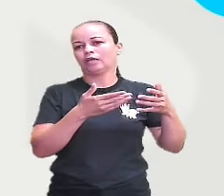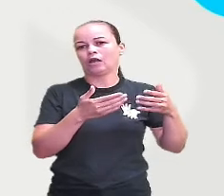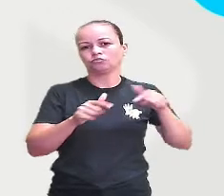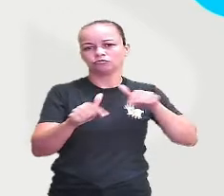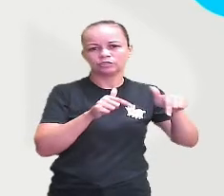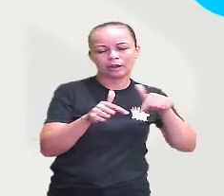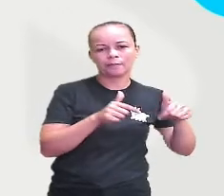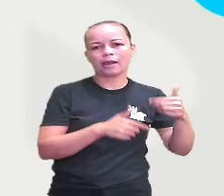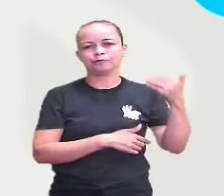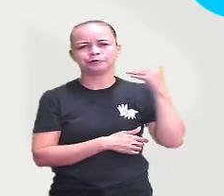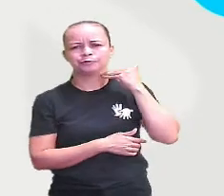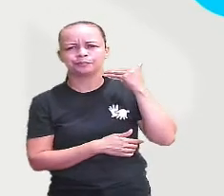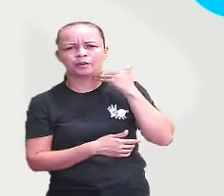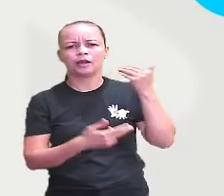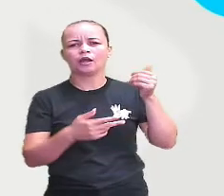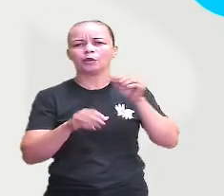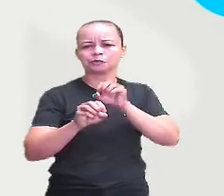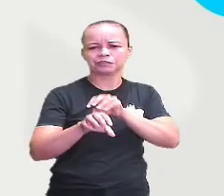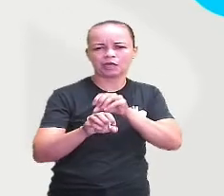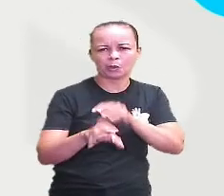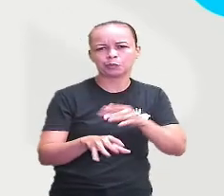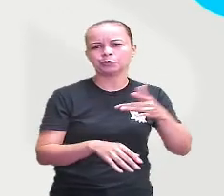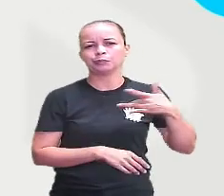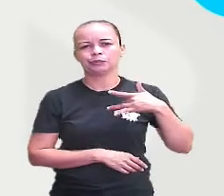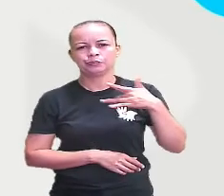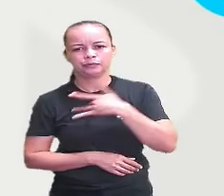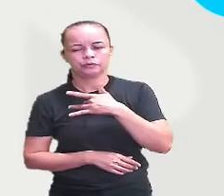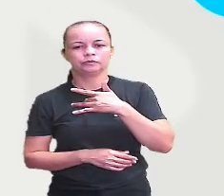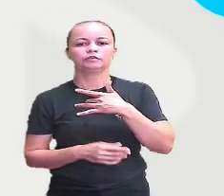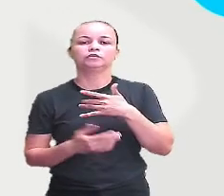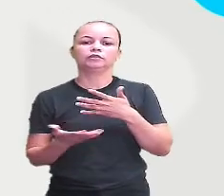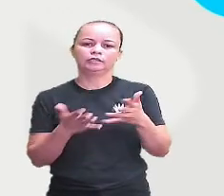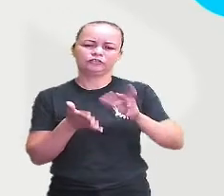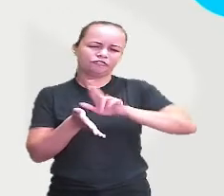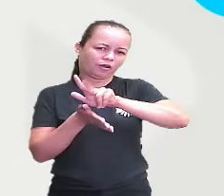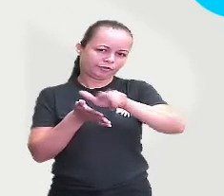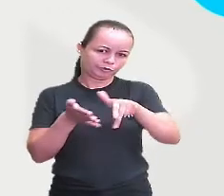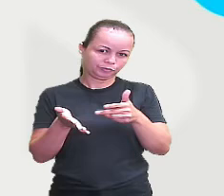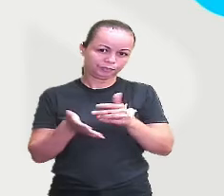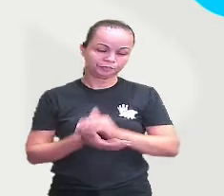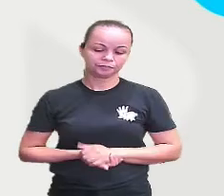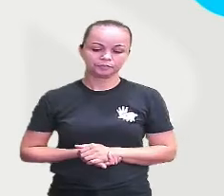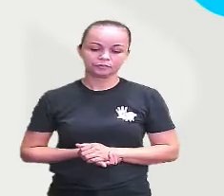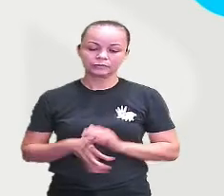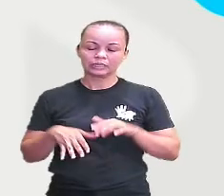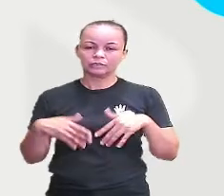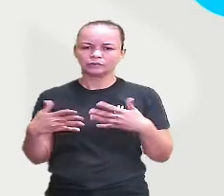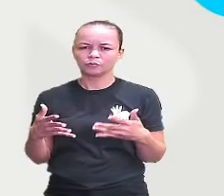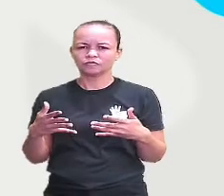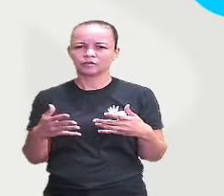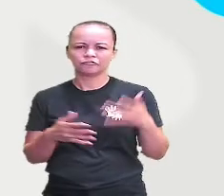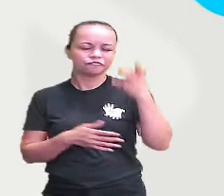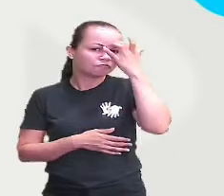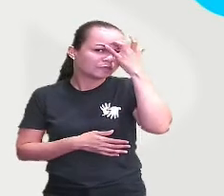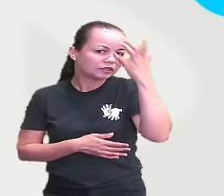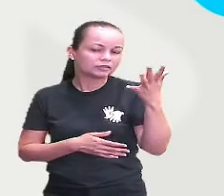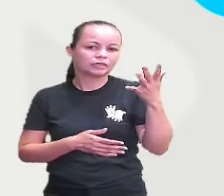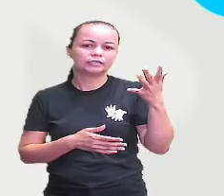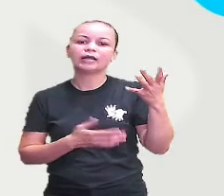bancários, educacionais, de saúde, entre outros, bem como uma maior facilidade de